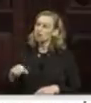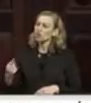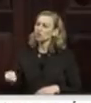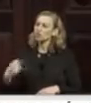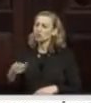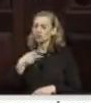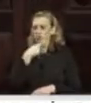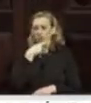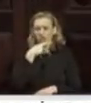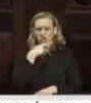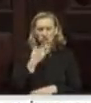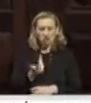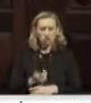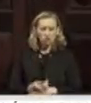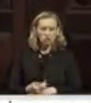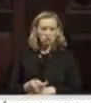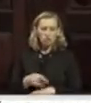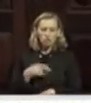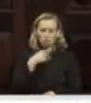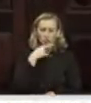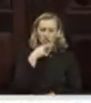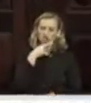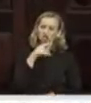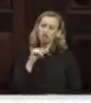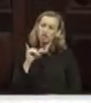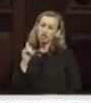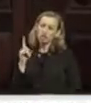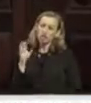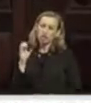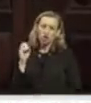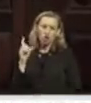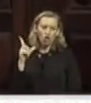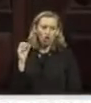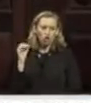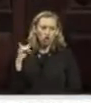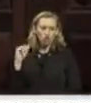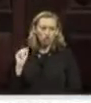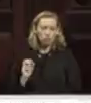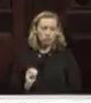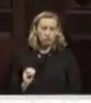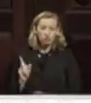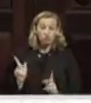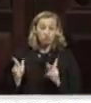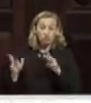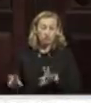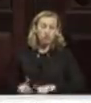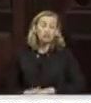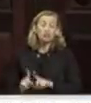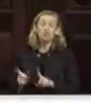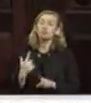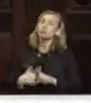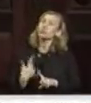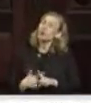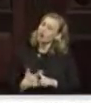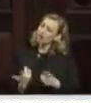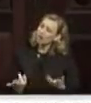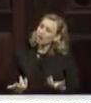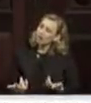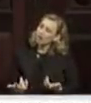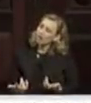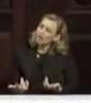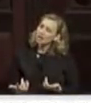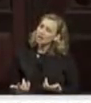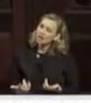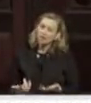aqui de partidos que são ideologicamente bastante antagônicos. Mas por quê? Porque é